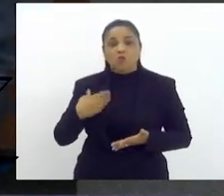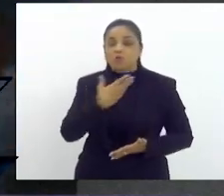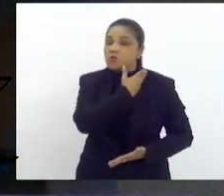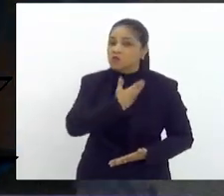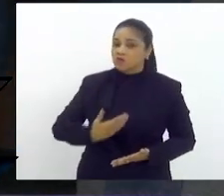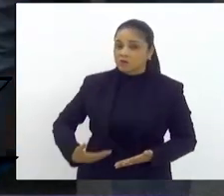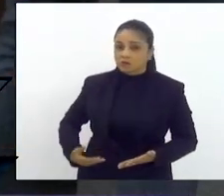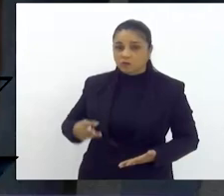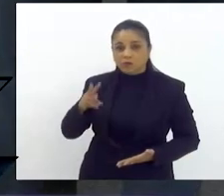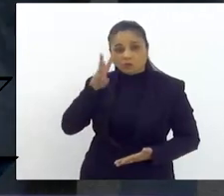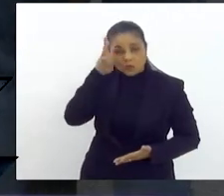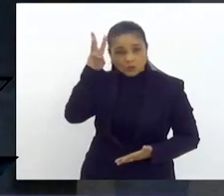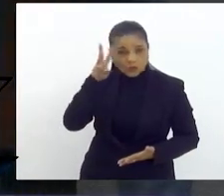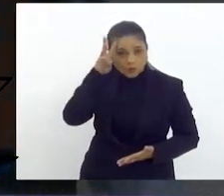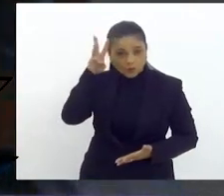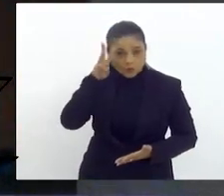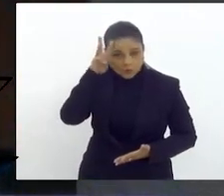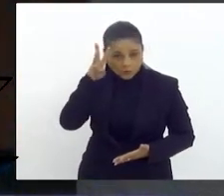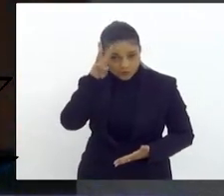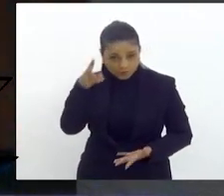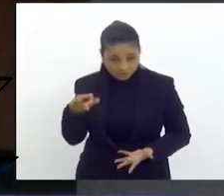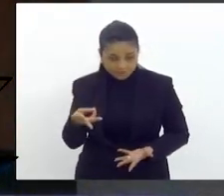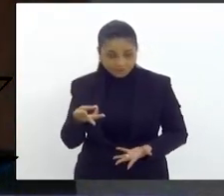a época Wilson